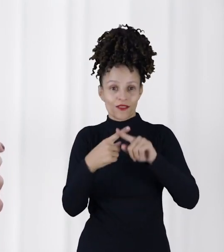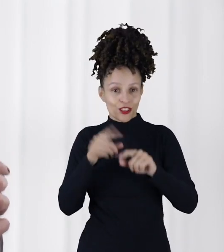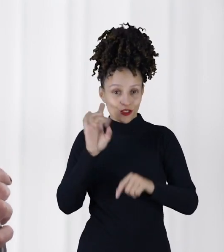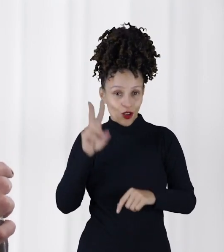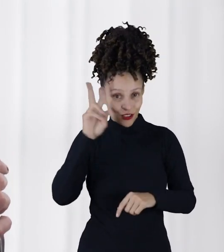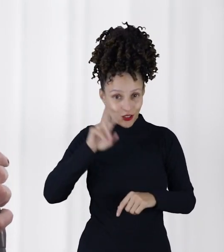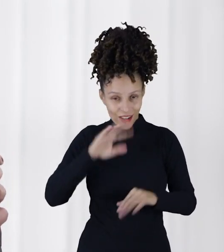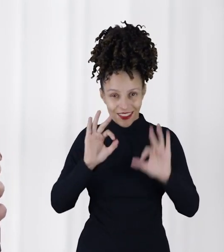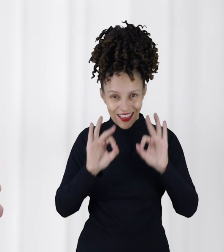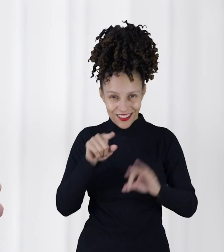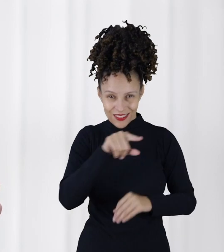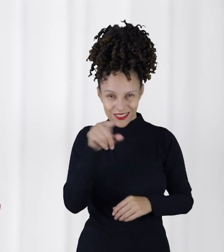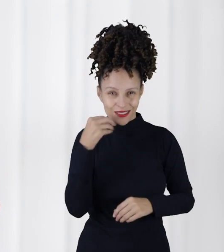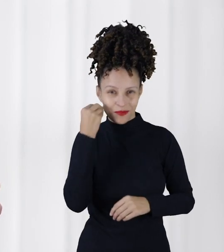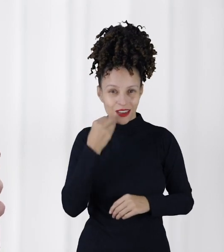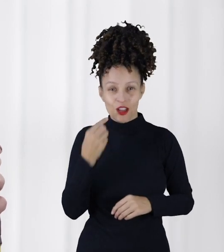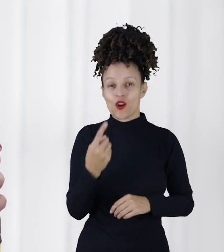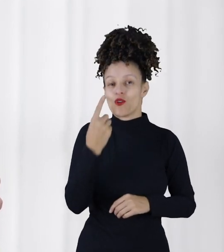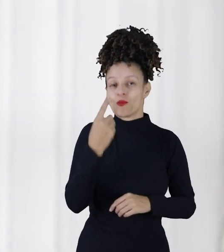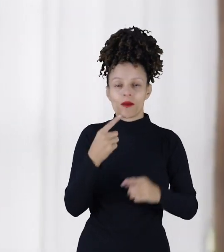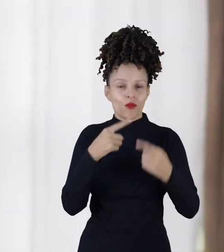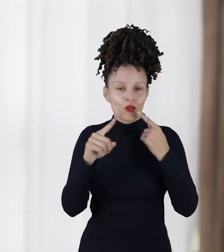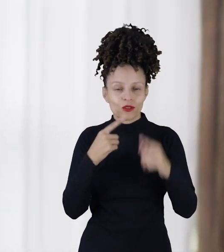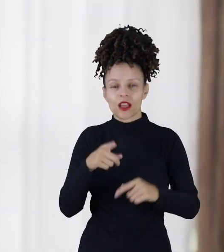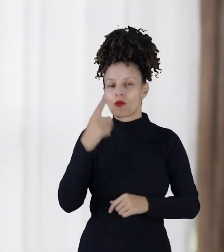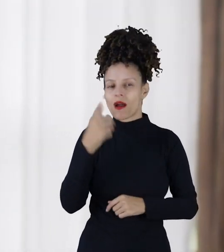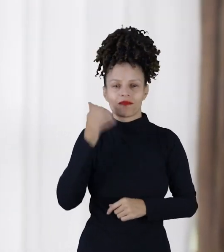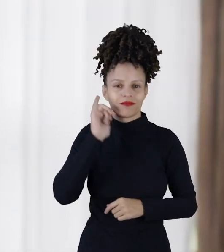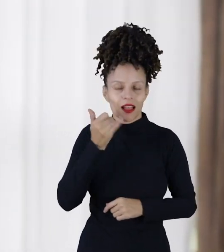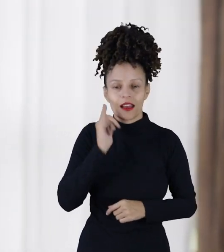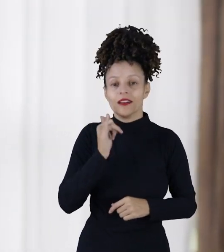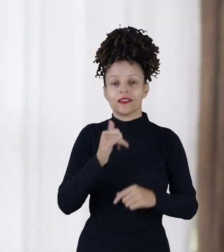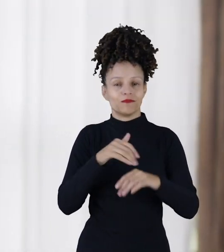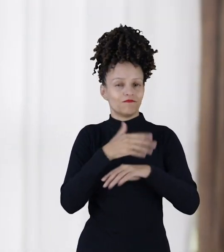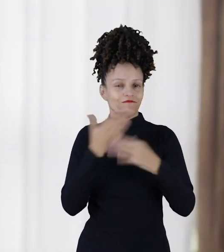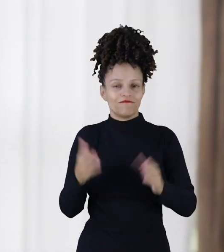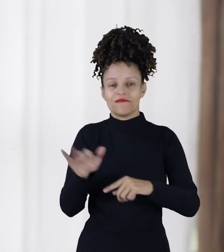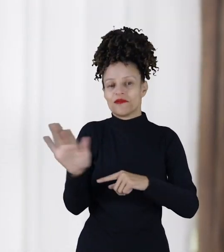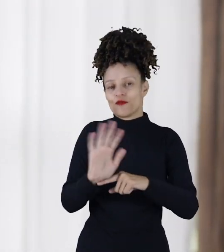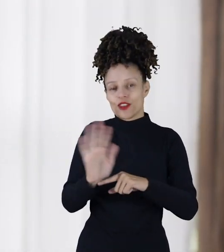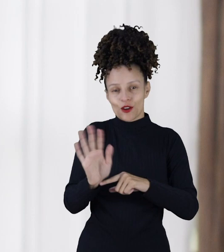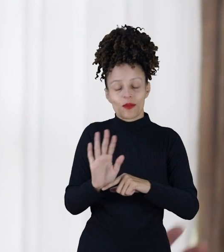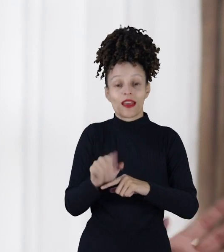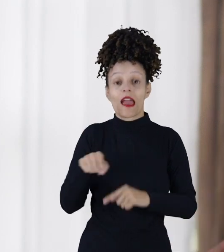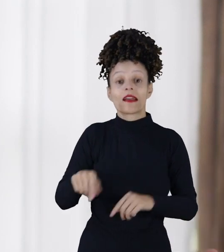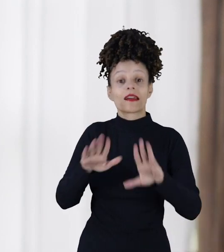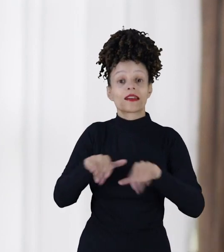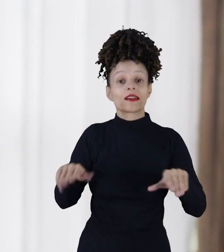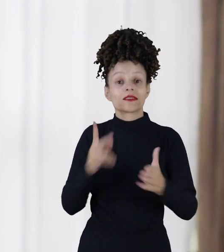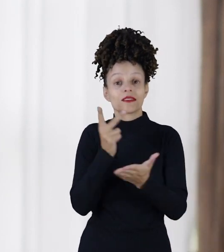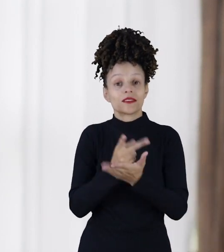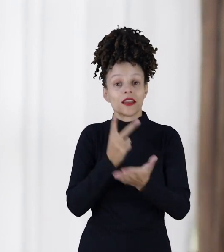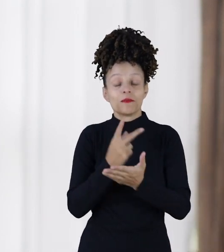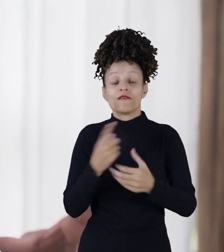uma história uma vez só. Vocês já tiveram essa experiência, né? Ou uma música, ou uma parlenda, ou um filme. Às